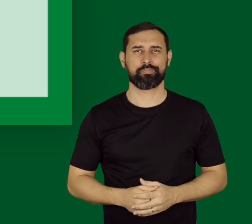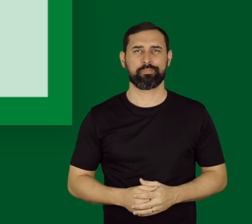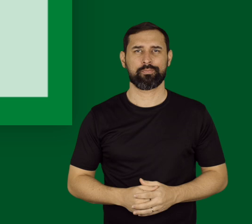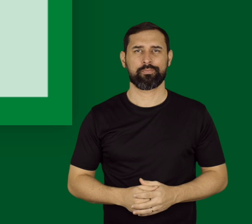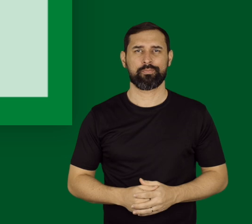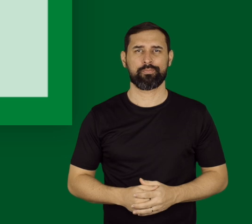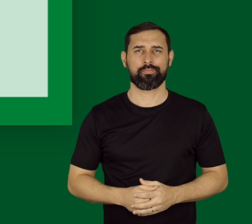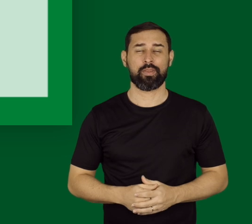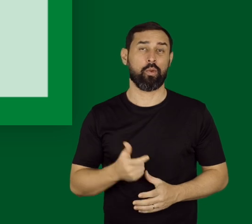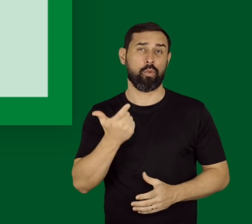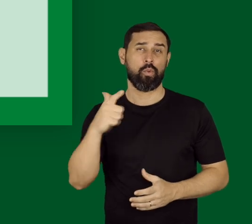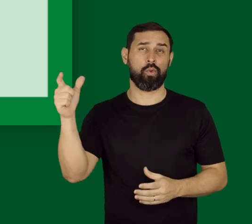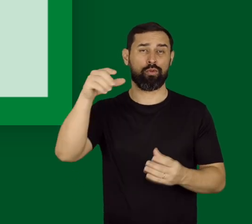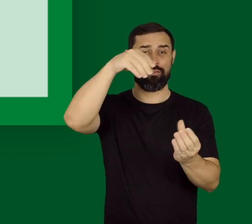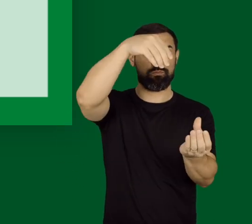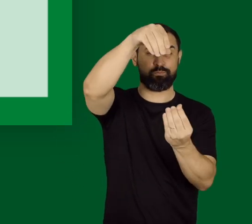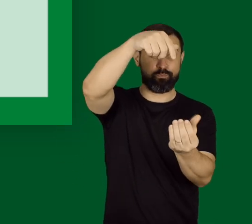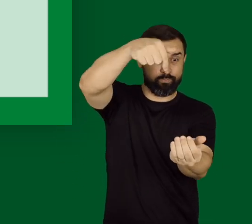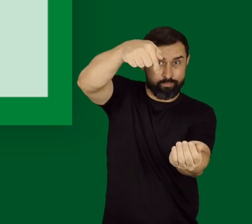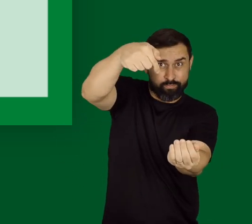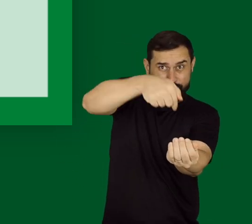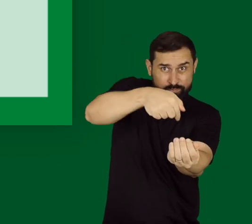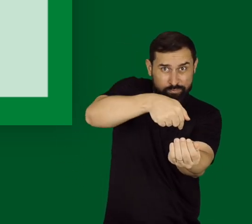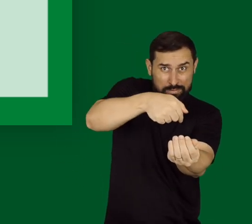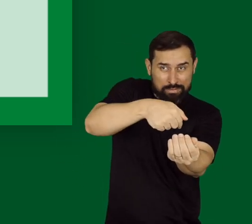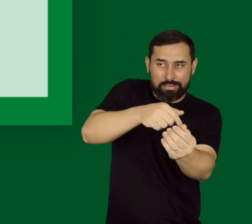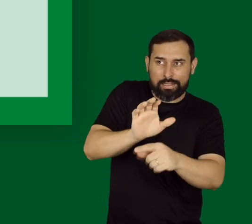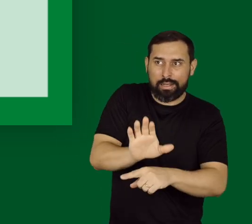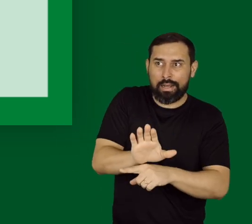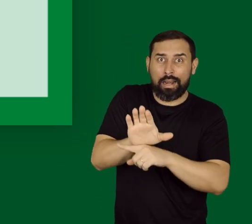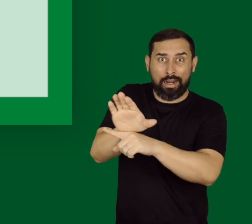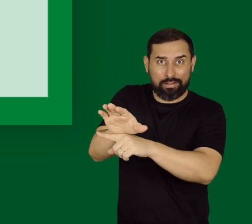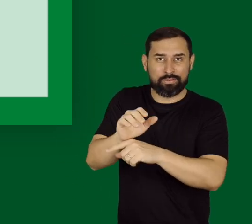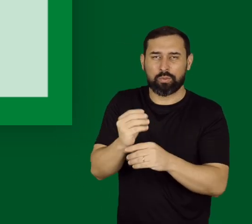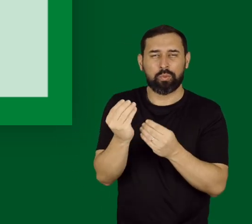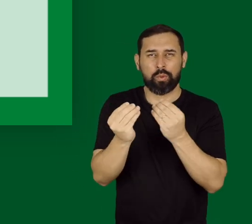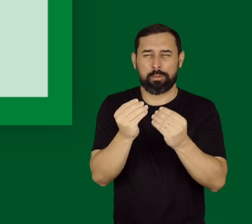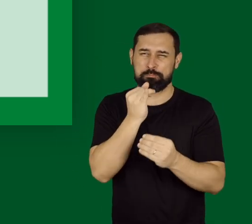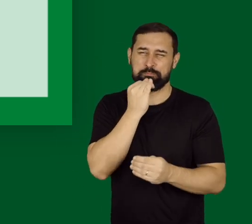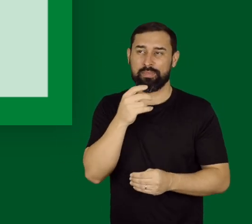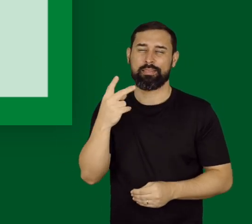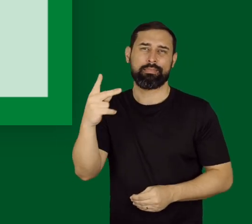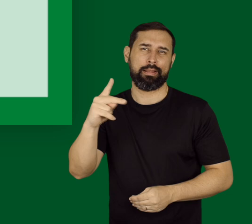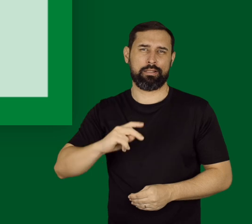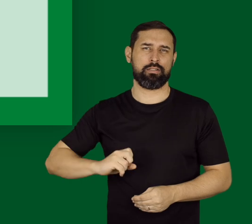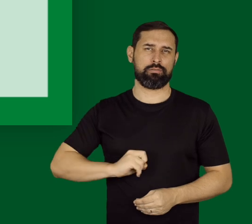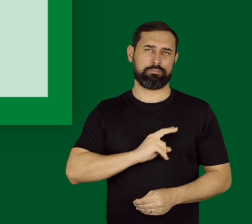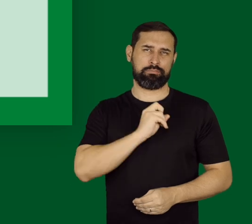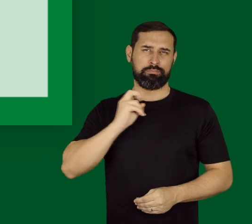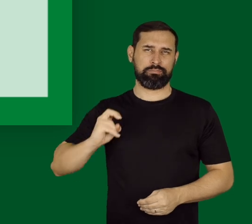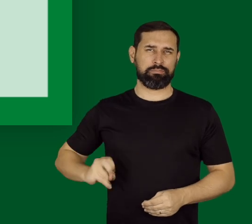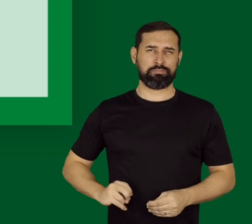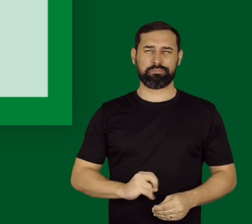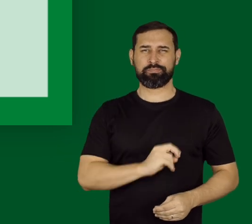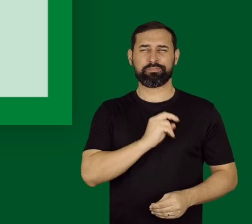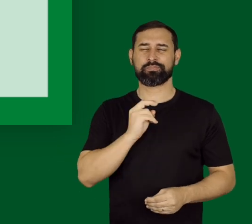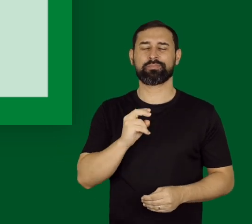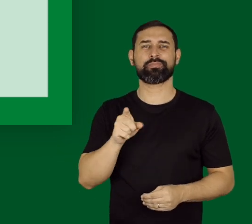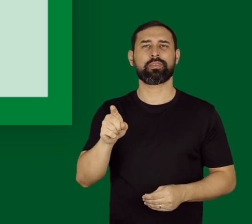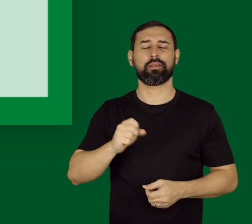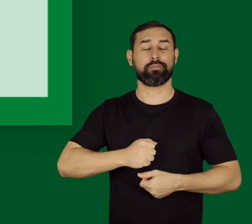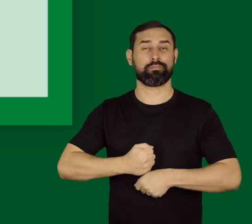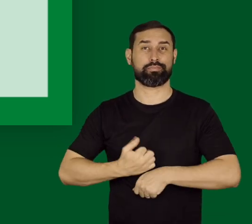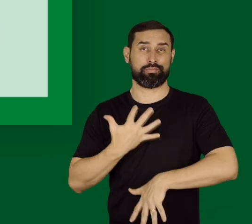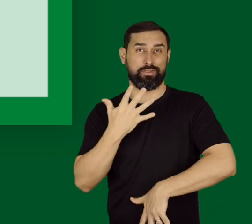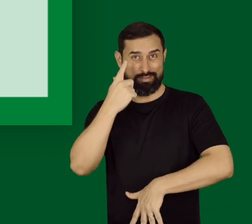maneira mais precoce. Outra coisa em relação à reposição volêmica é que naquela situação de um